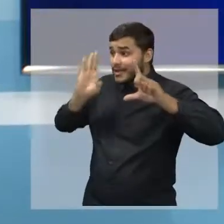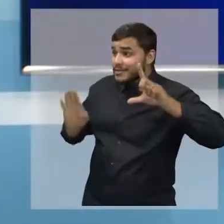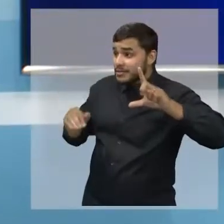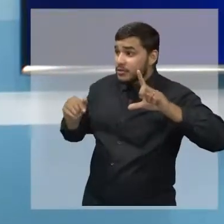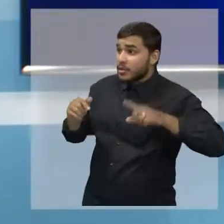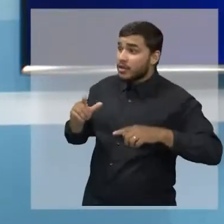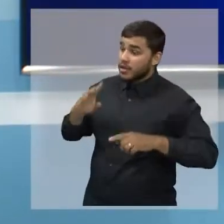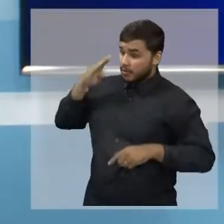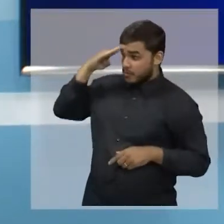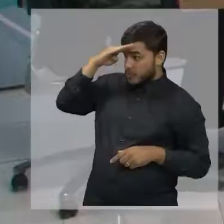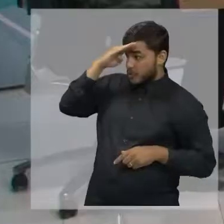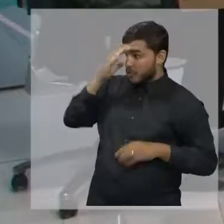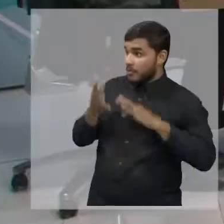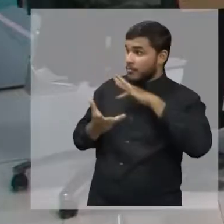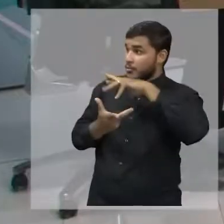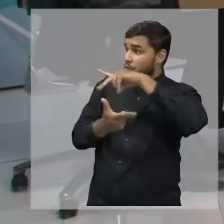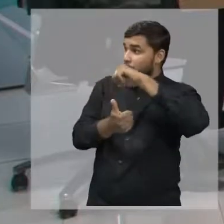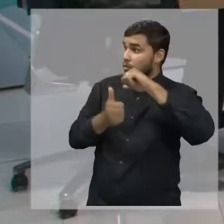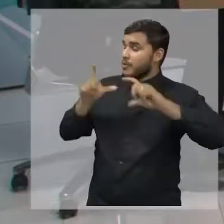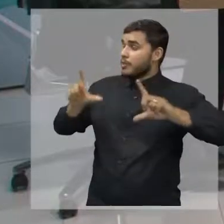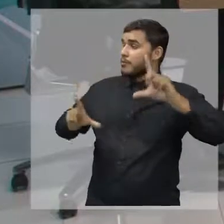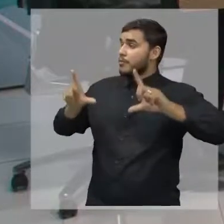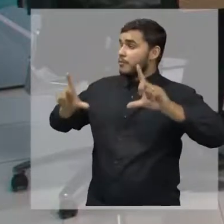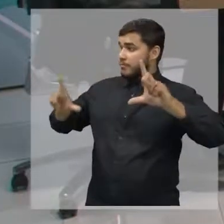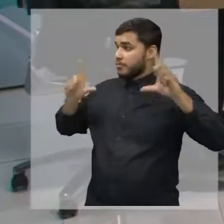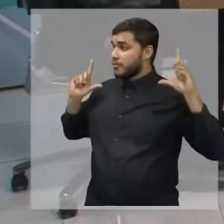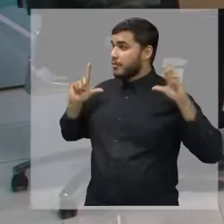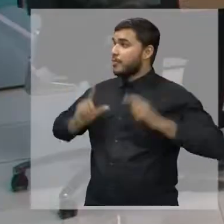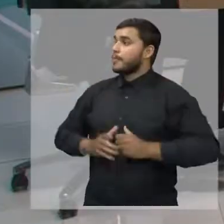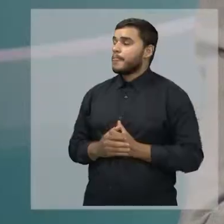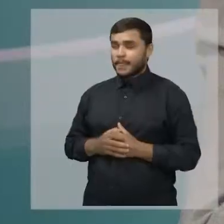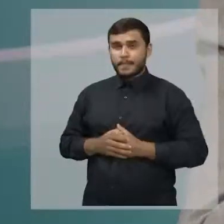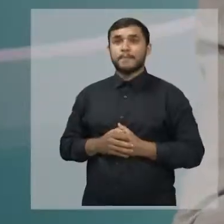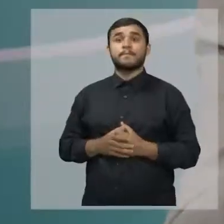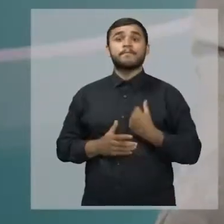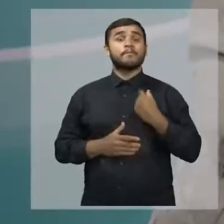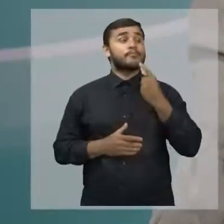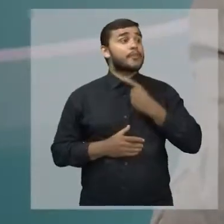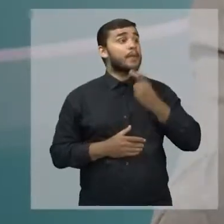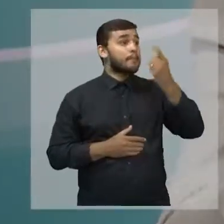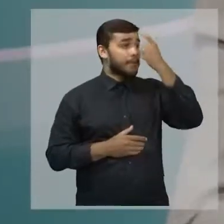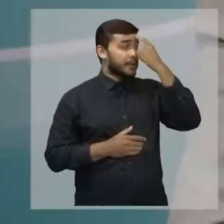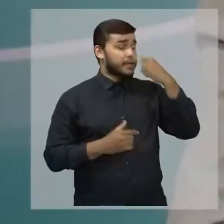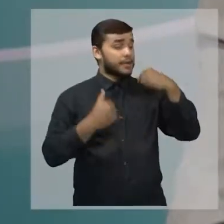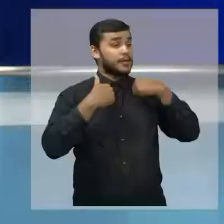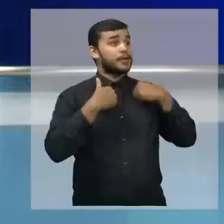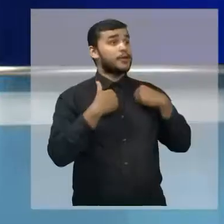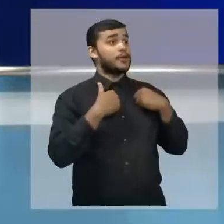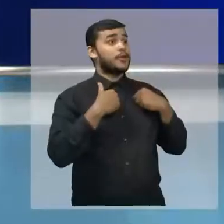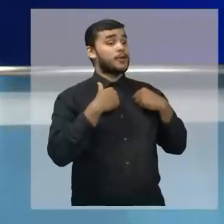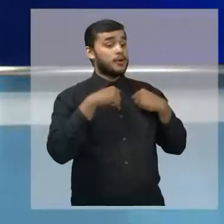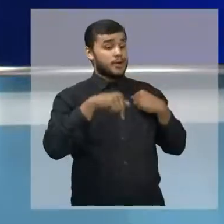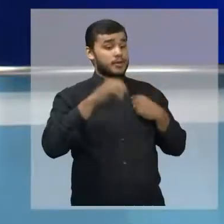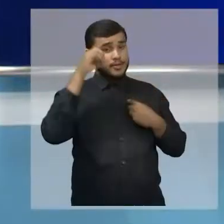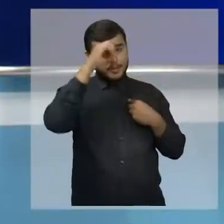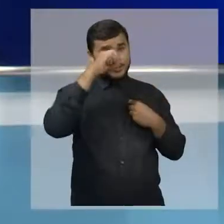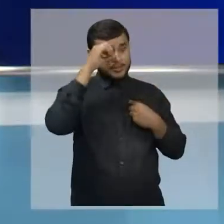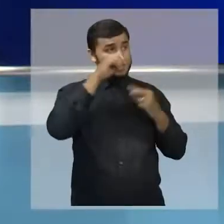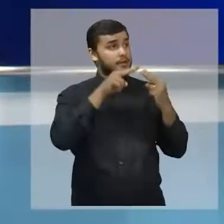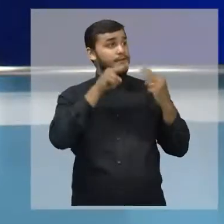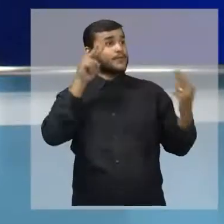Então, eu pensei que o nosso programa ia ser virtual, que eu ia fazer de casa aqui, o Djalma do escritório. O que você levanta uma questão